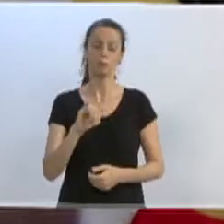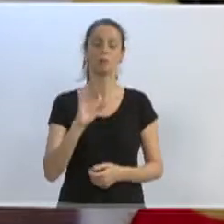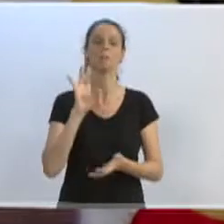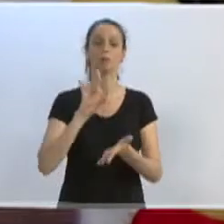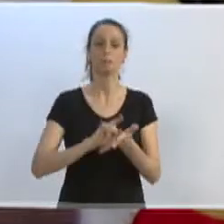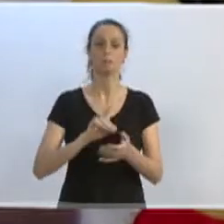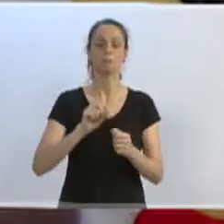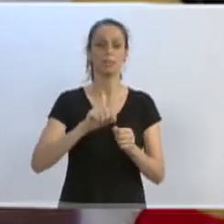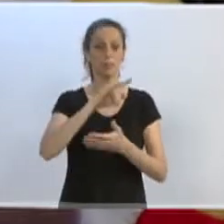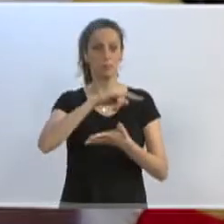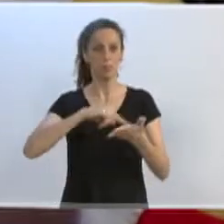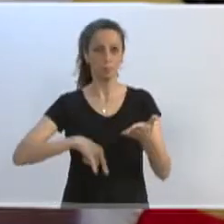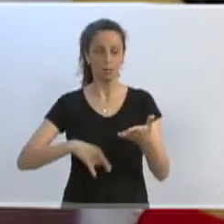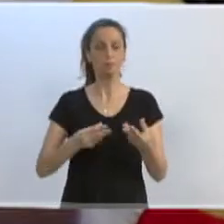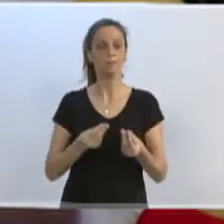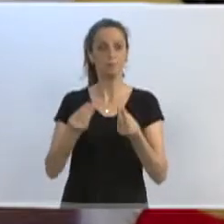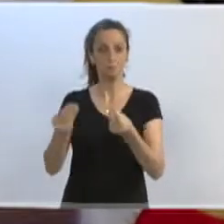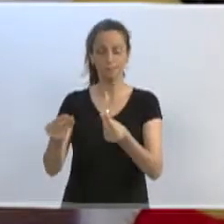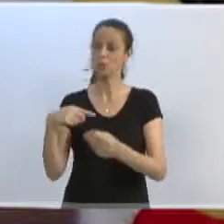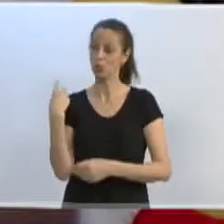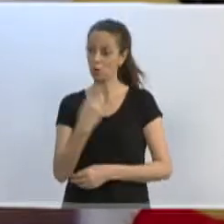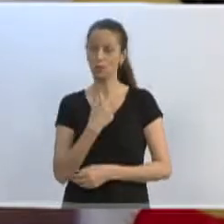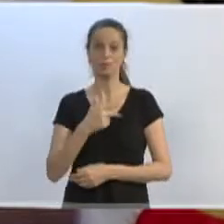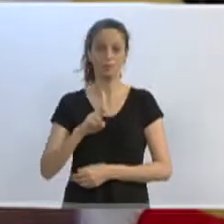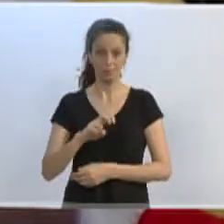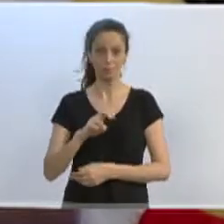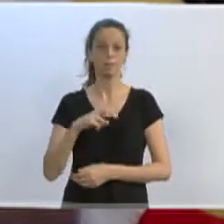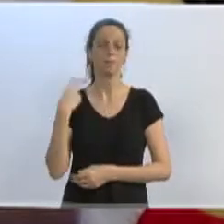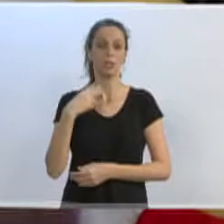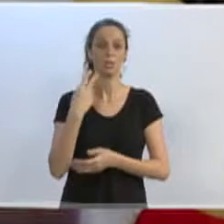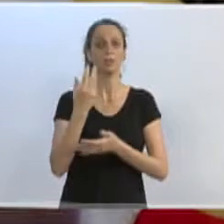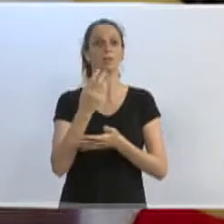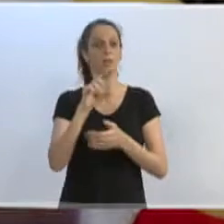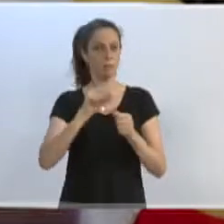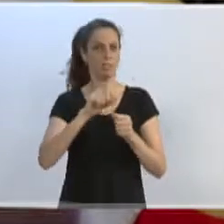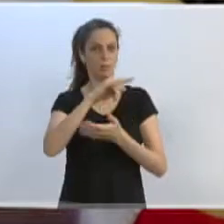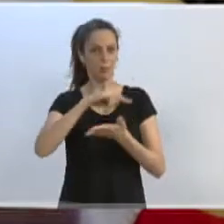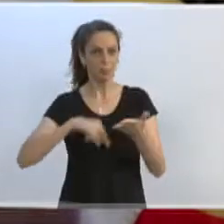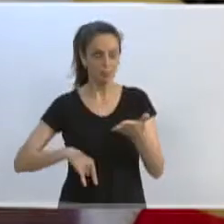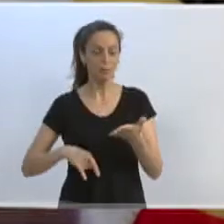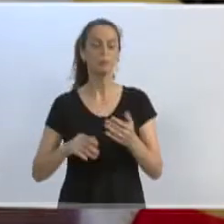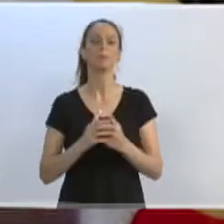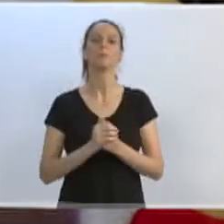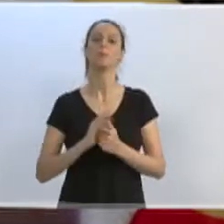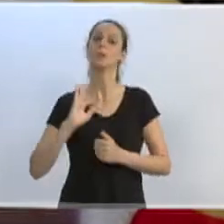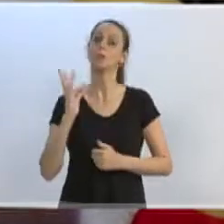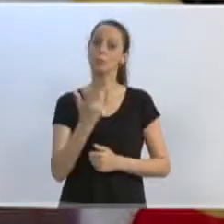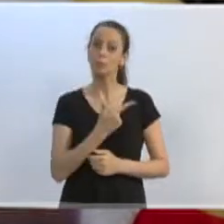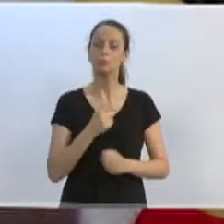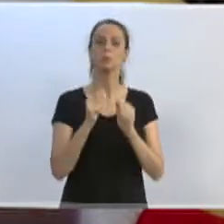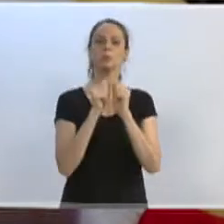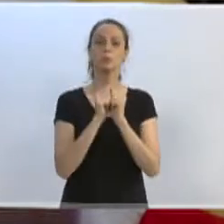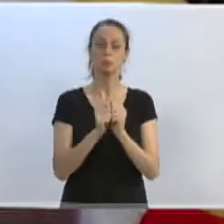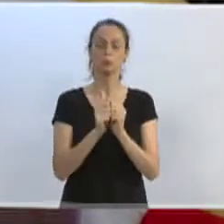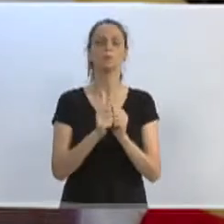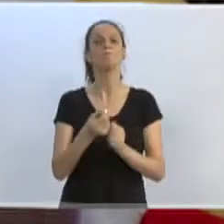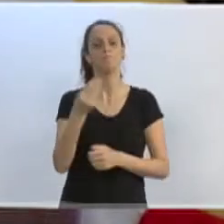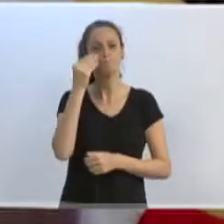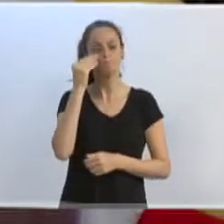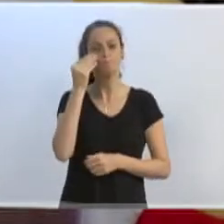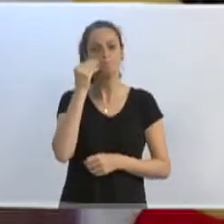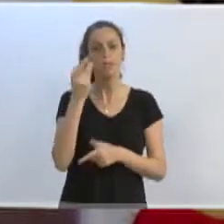documento encaminhado essa pesquisa e vereadores que deve ter tá bom tá falando na sessão e vamos juntos vamos tentar buscar uma solução